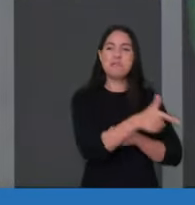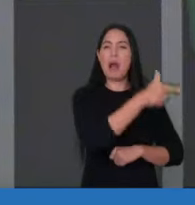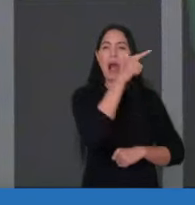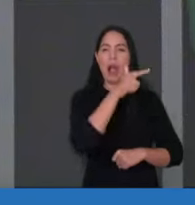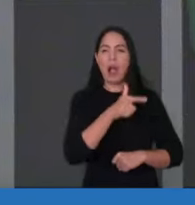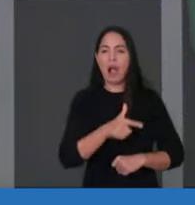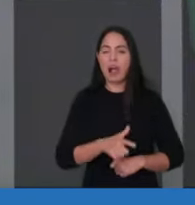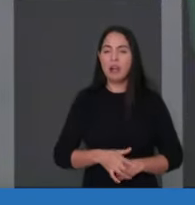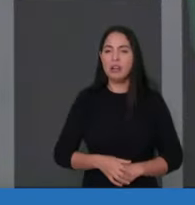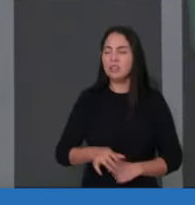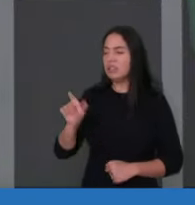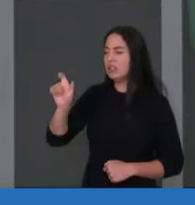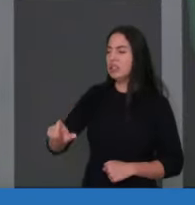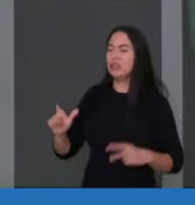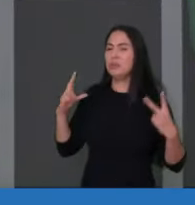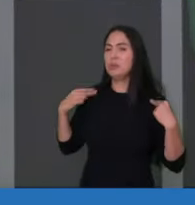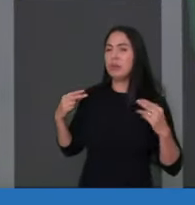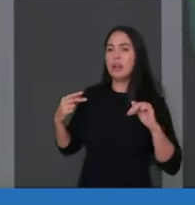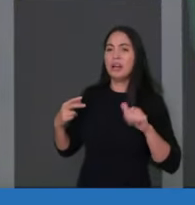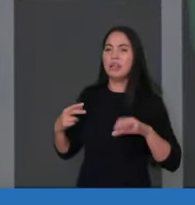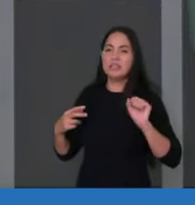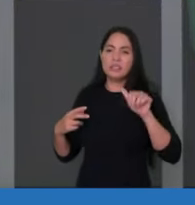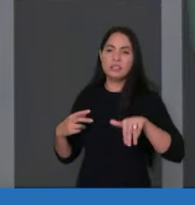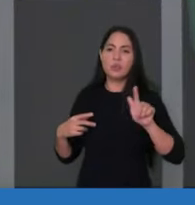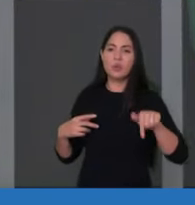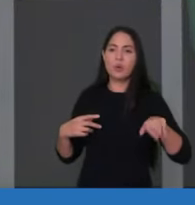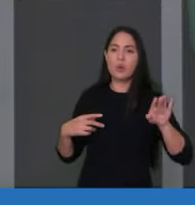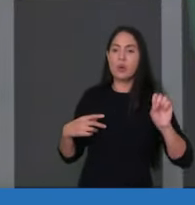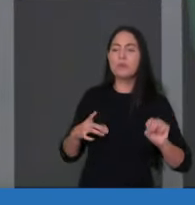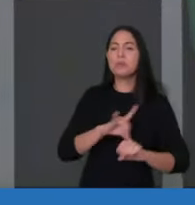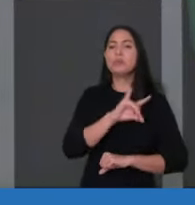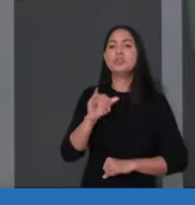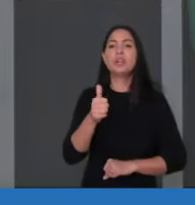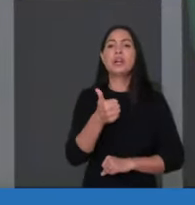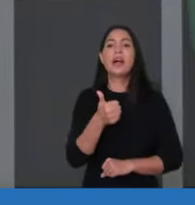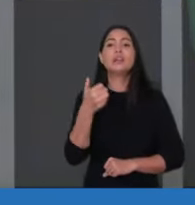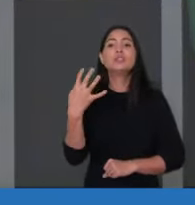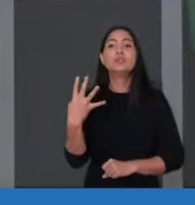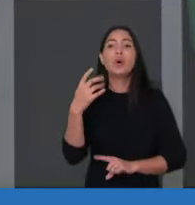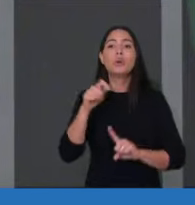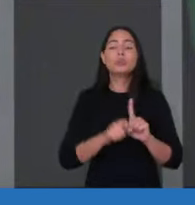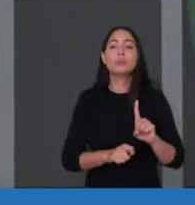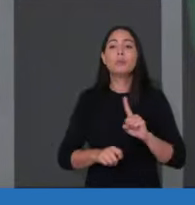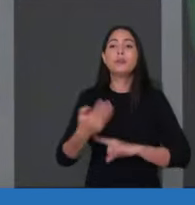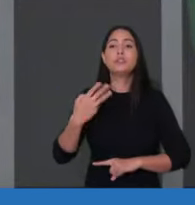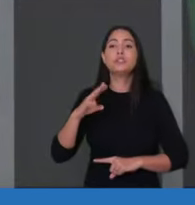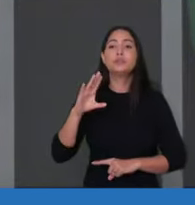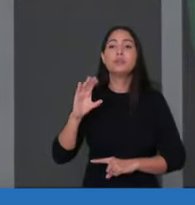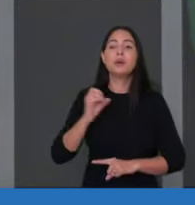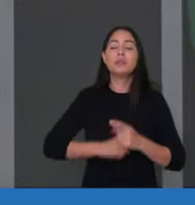Gomes no dia 14 de março de 1918.